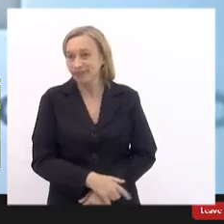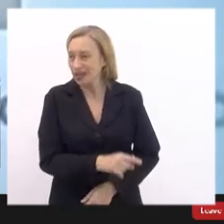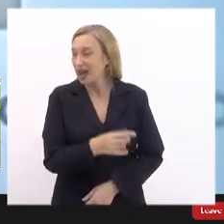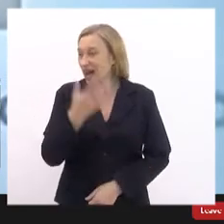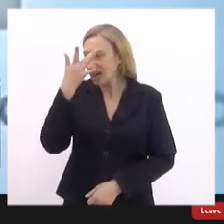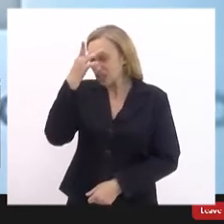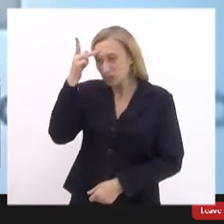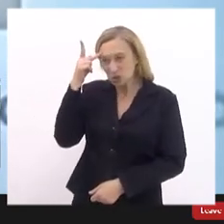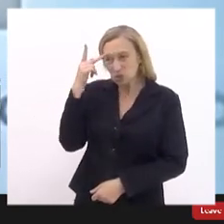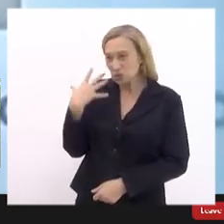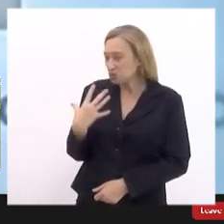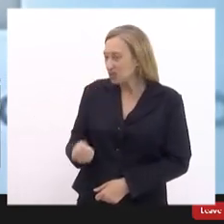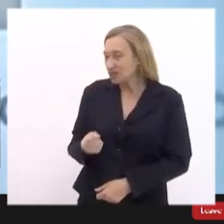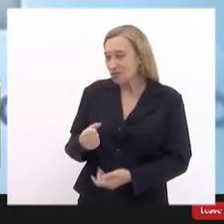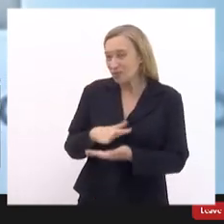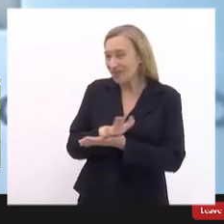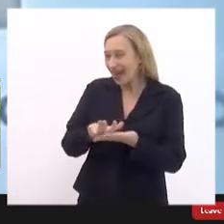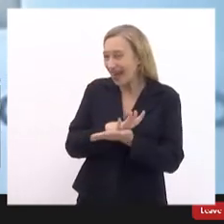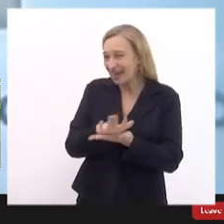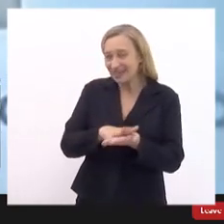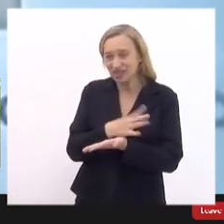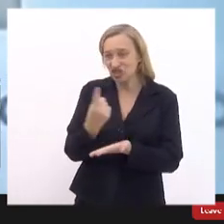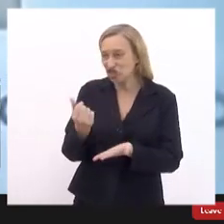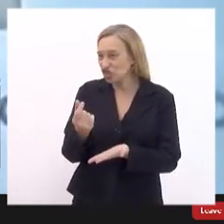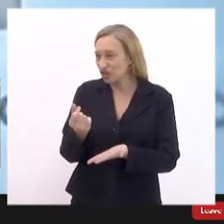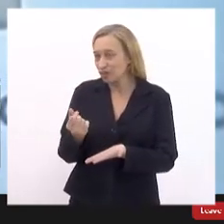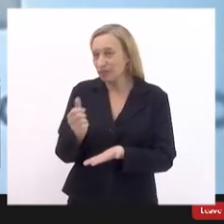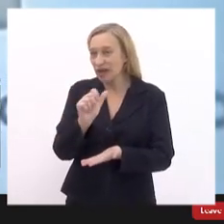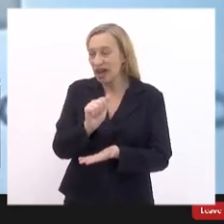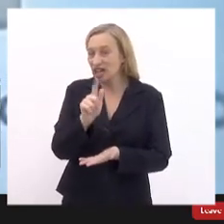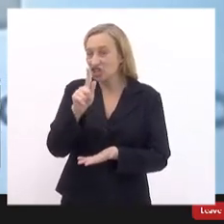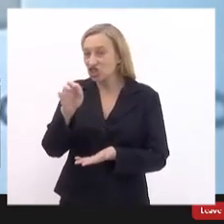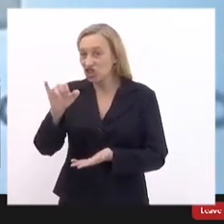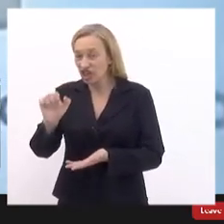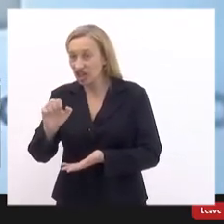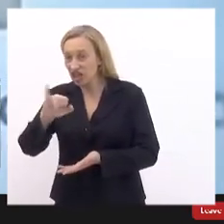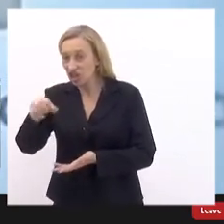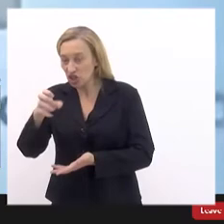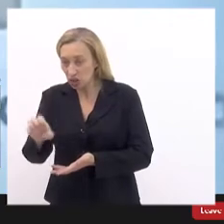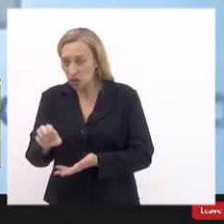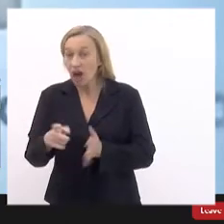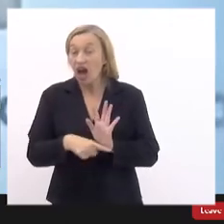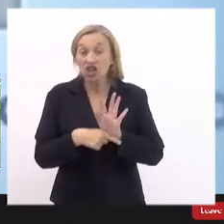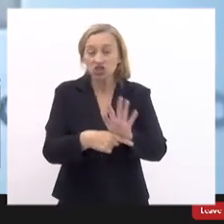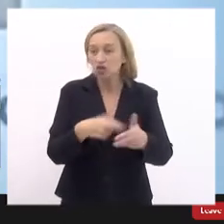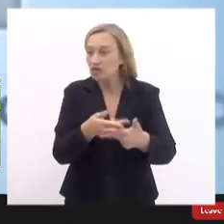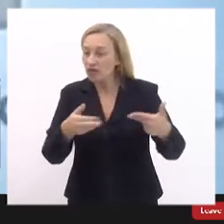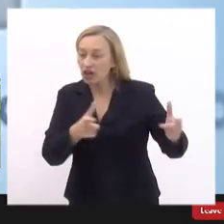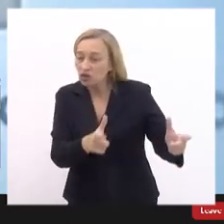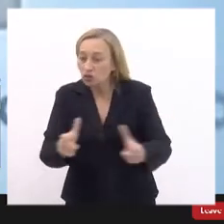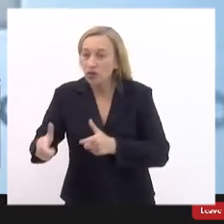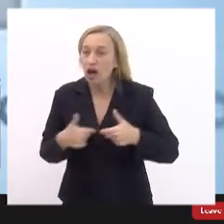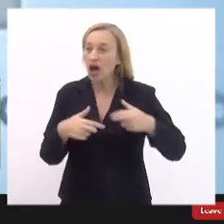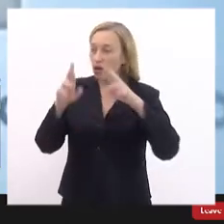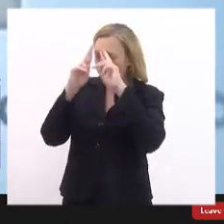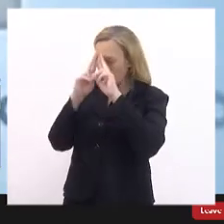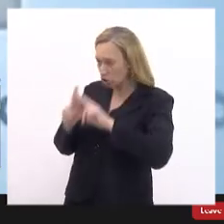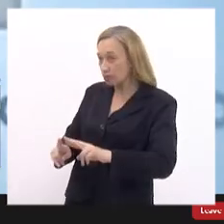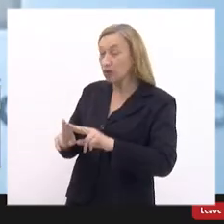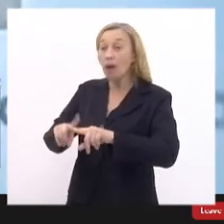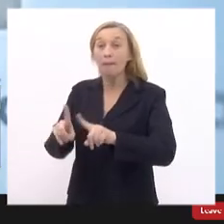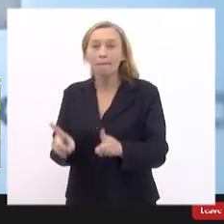não receberam nenhum tipo de auxílio. A Gerrio atendeu em várias frentes, e eu respeito isso,